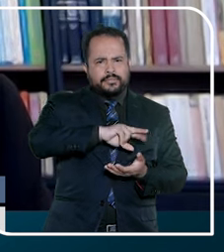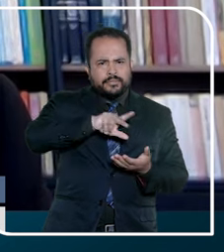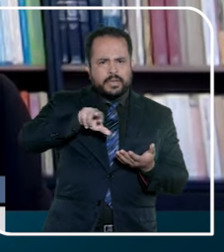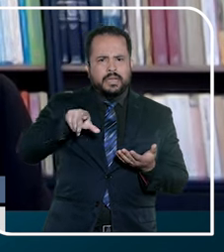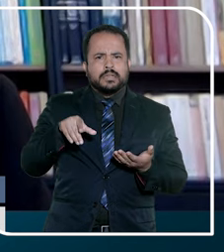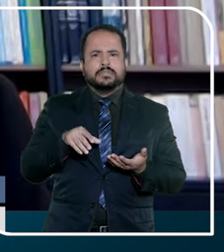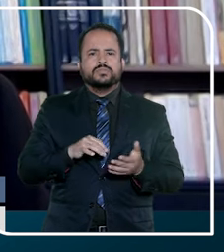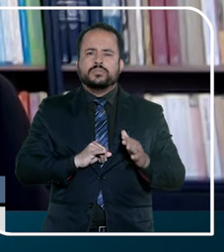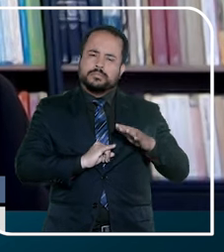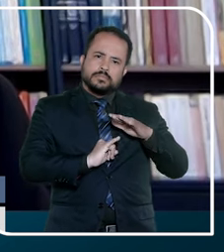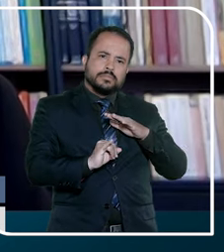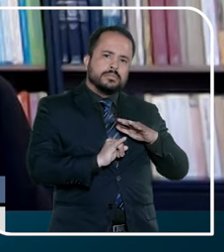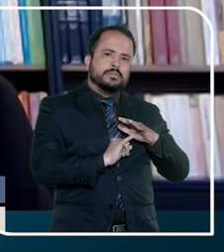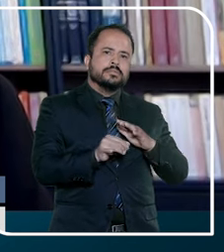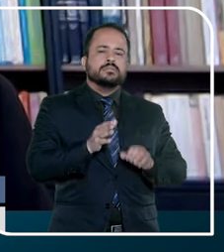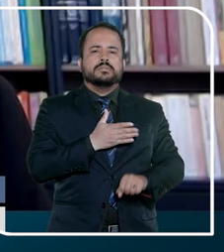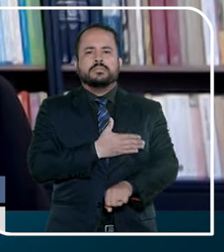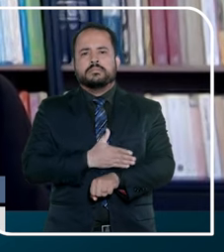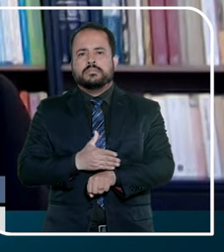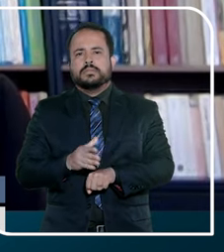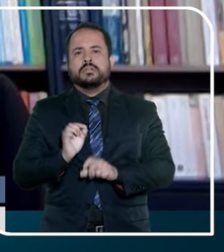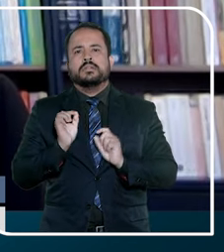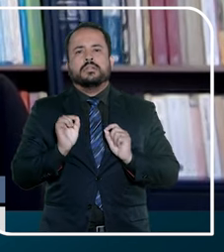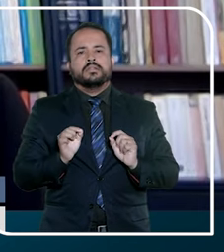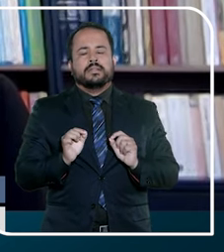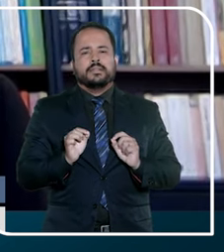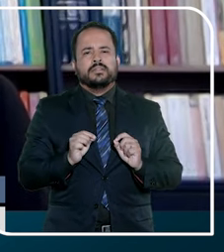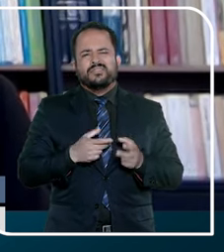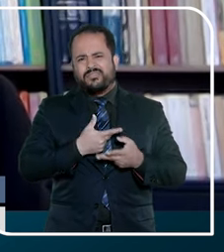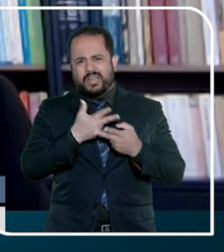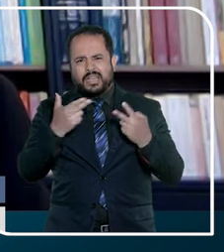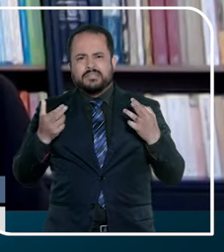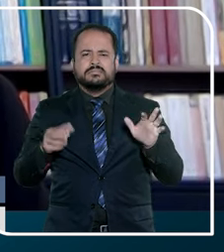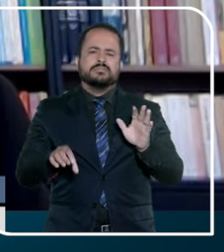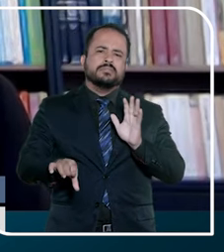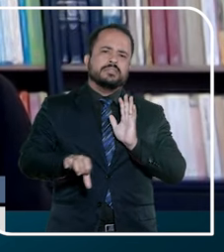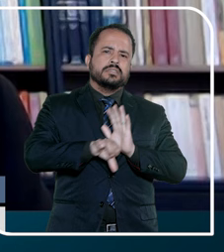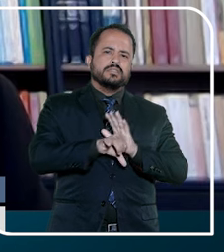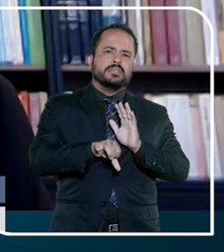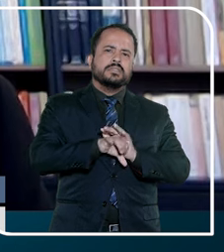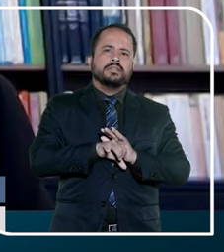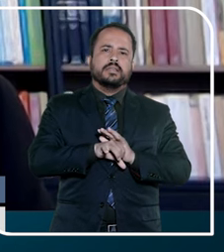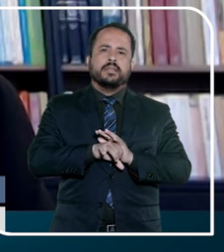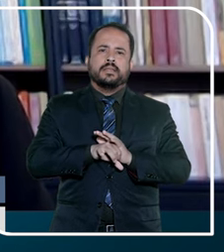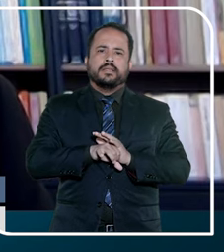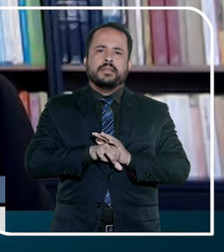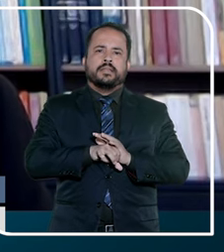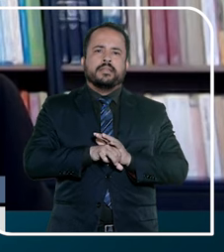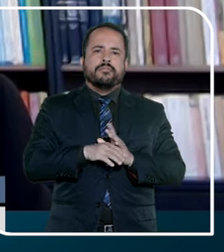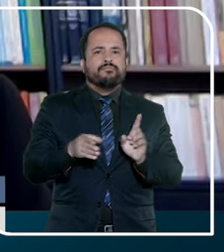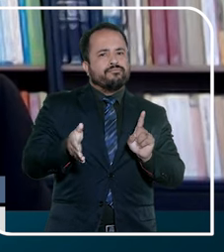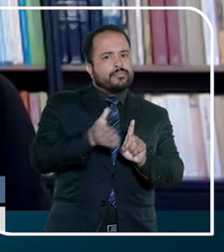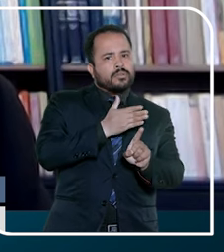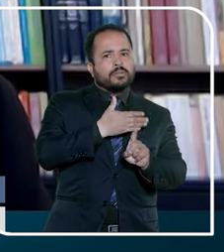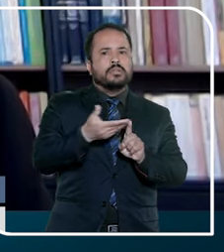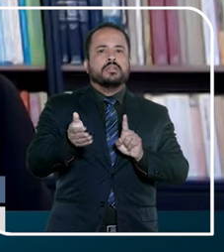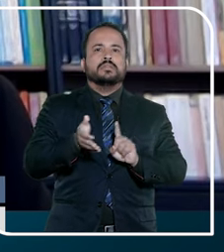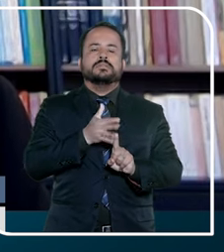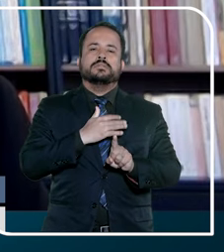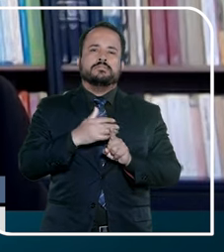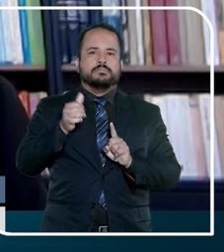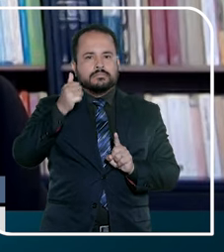comuns em relação a diversos crimes no caso das da violência doméstica não são aplicadas e a